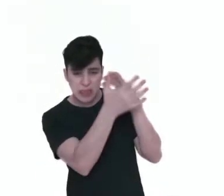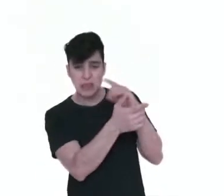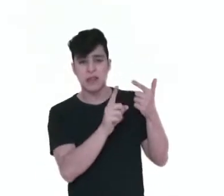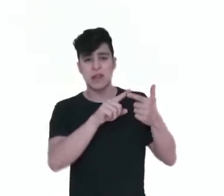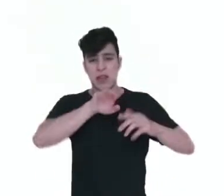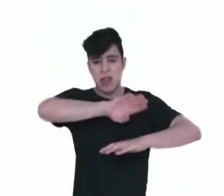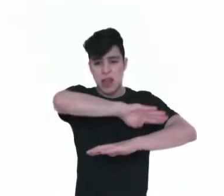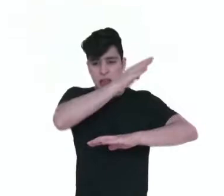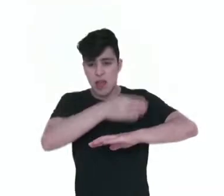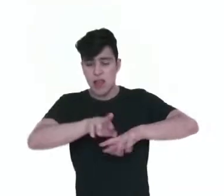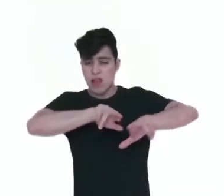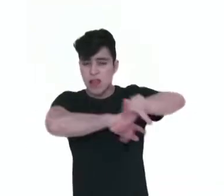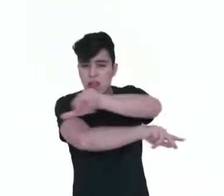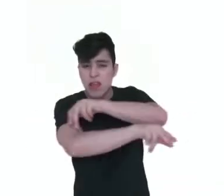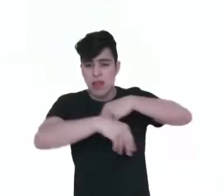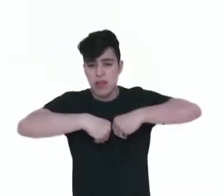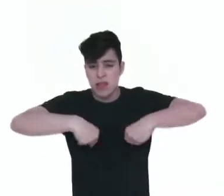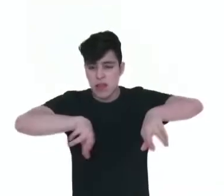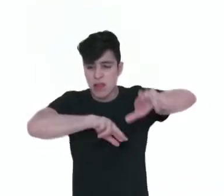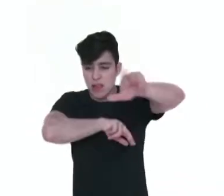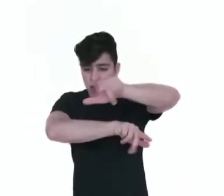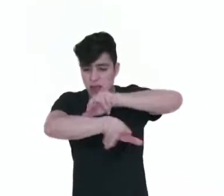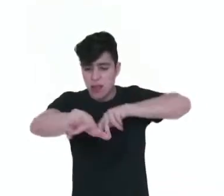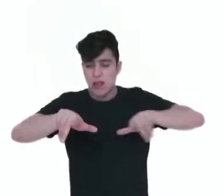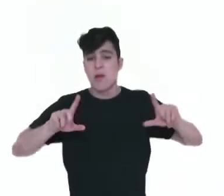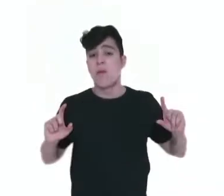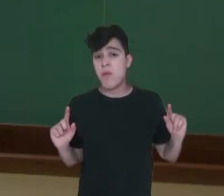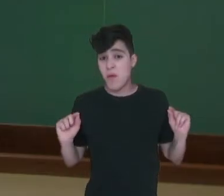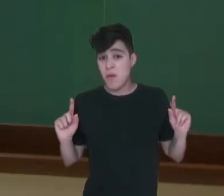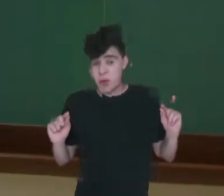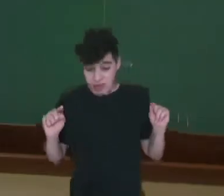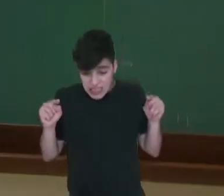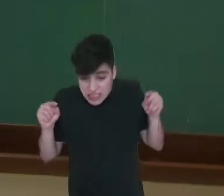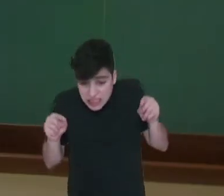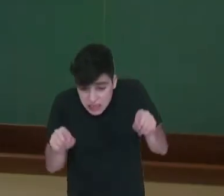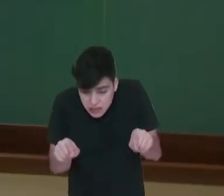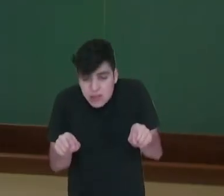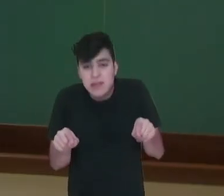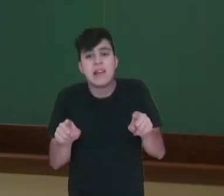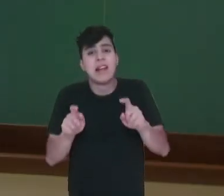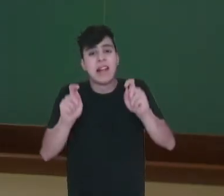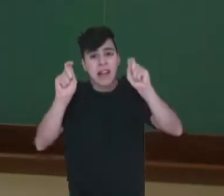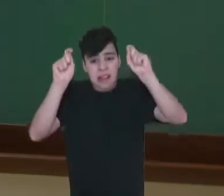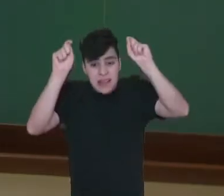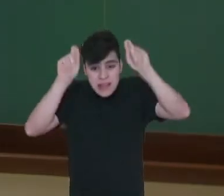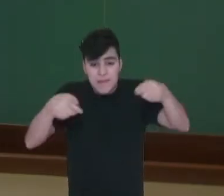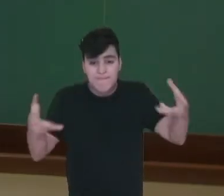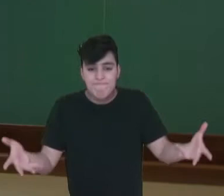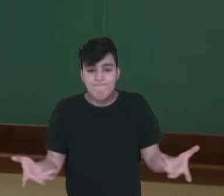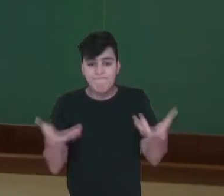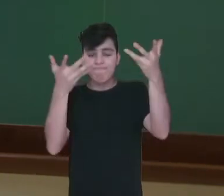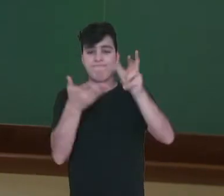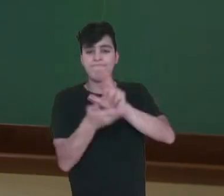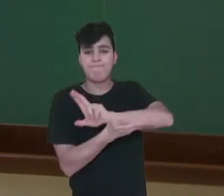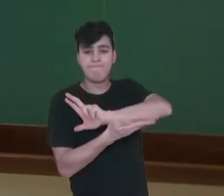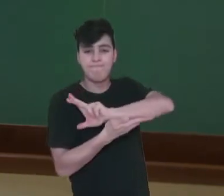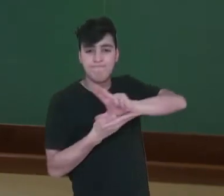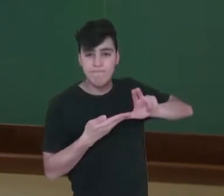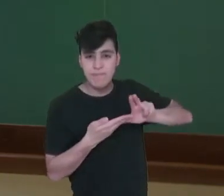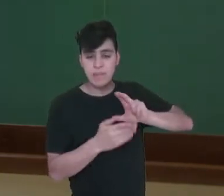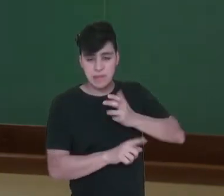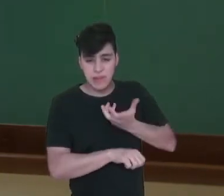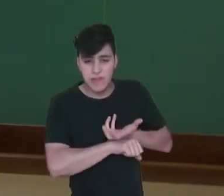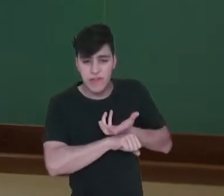e solos existentes no Brasil são outros fatores que permitem essa diversidade de formações